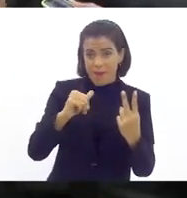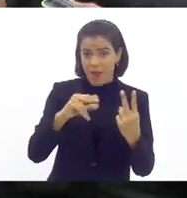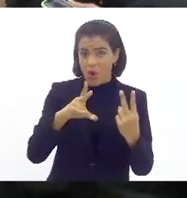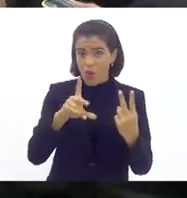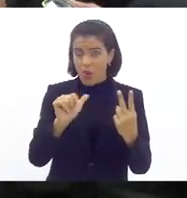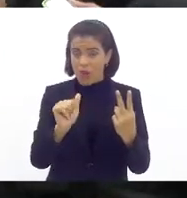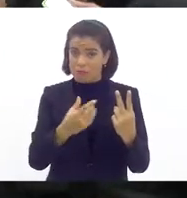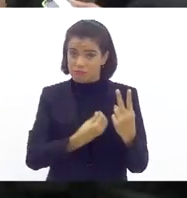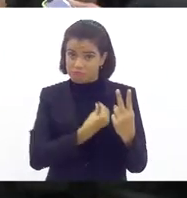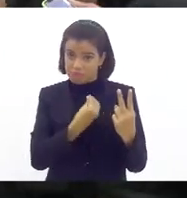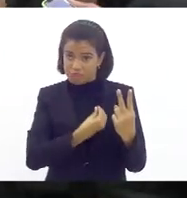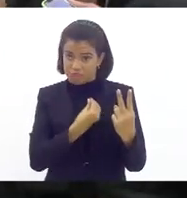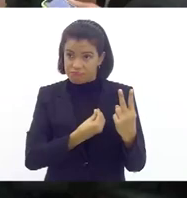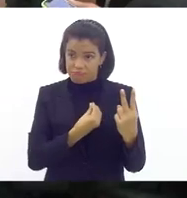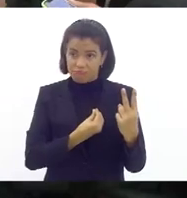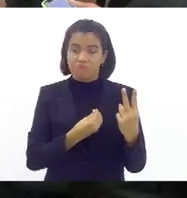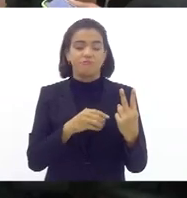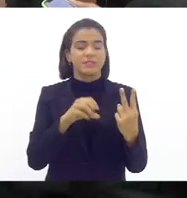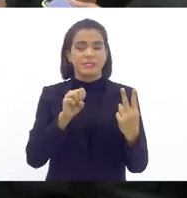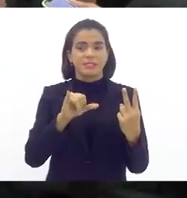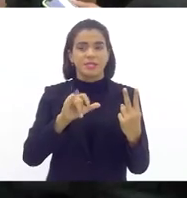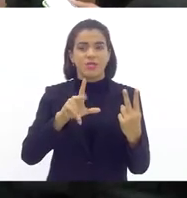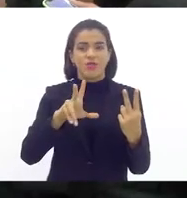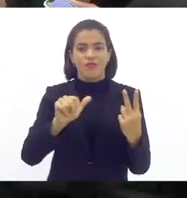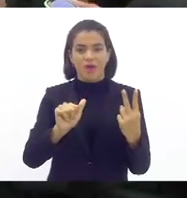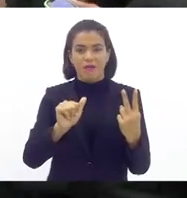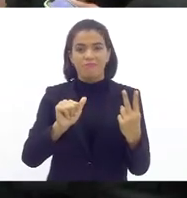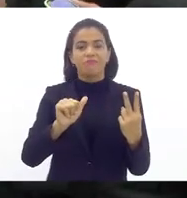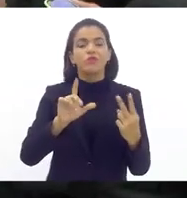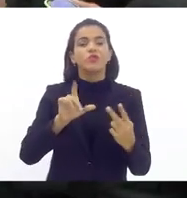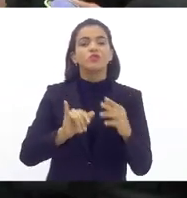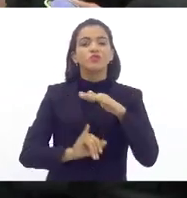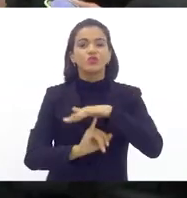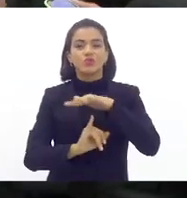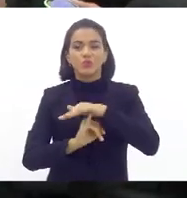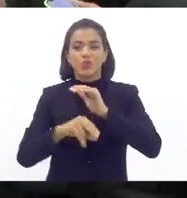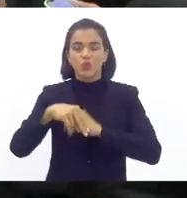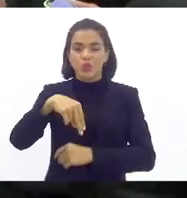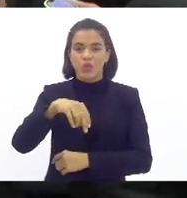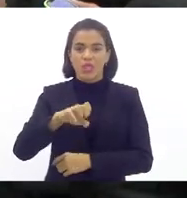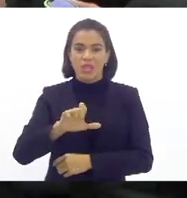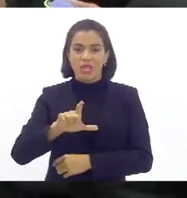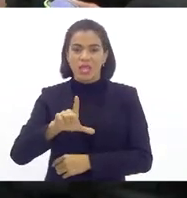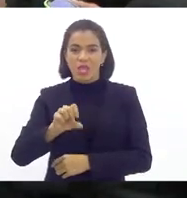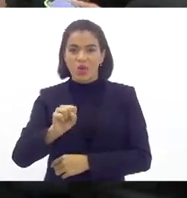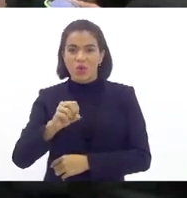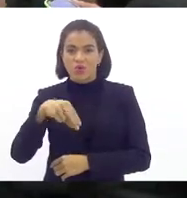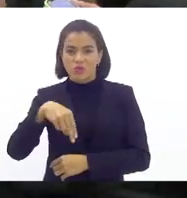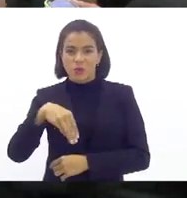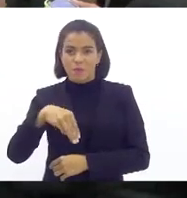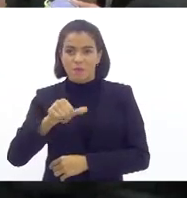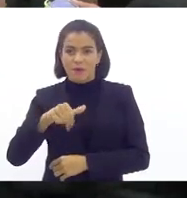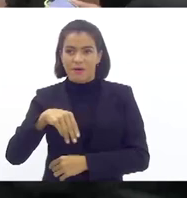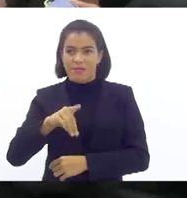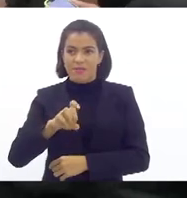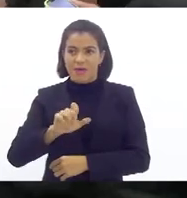que está presente, a Ana Paula Silva, que é do Instituto Nelson Mandela, está aí presente, Ana Paula. E...